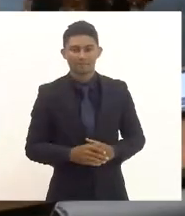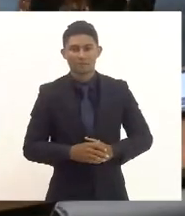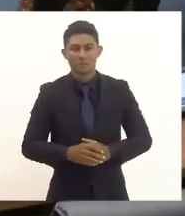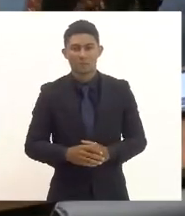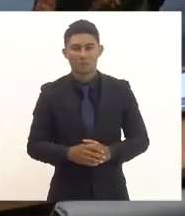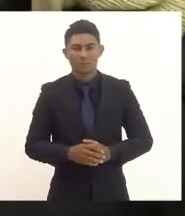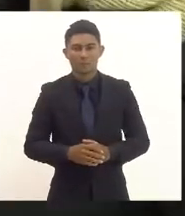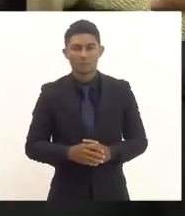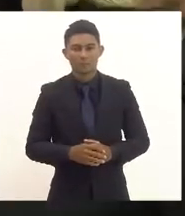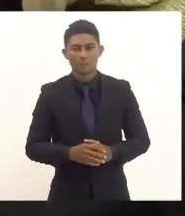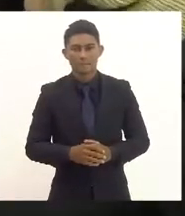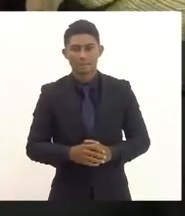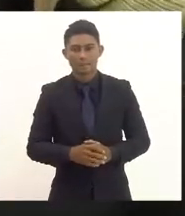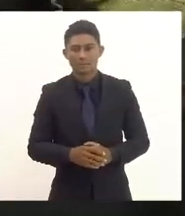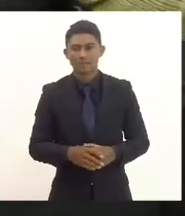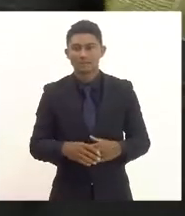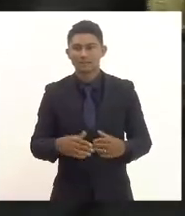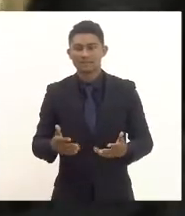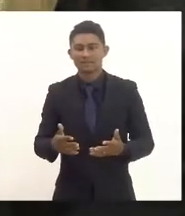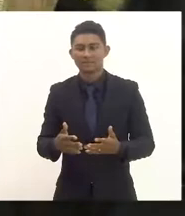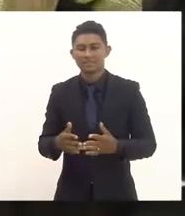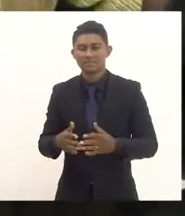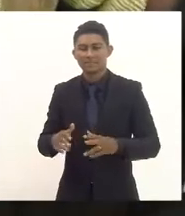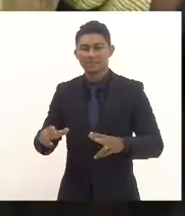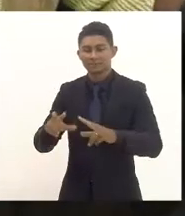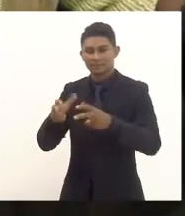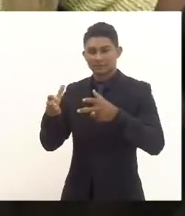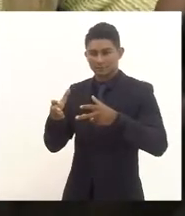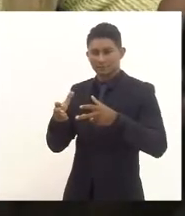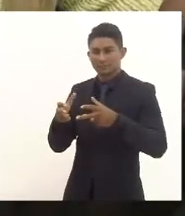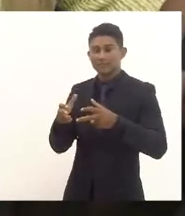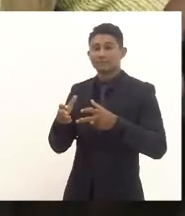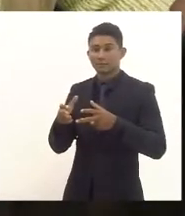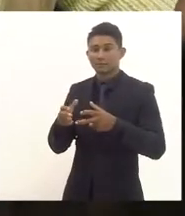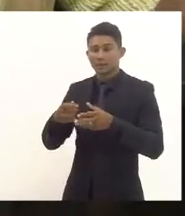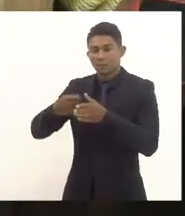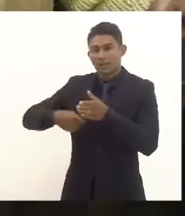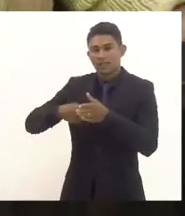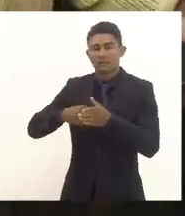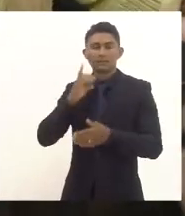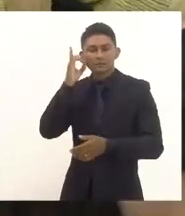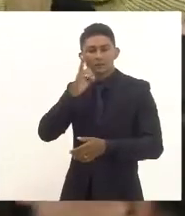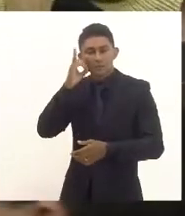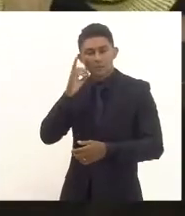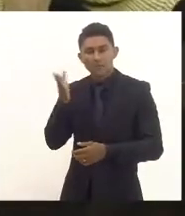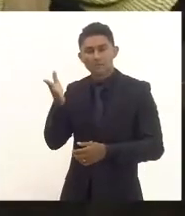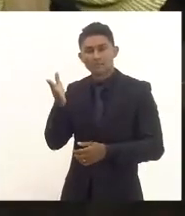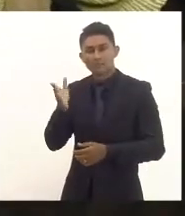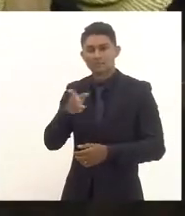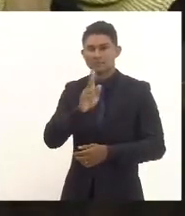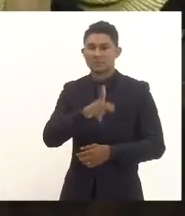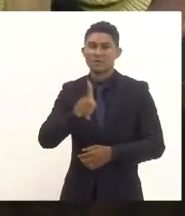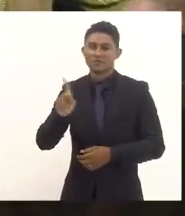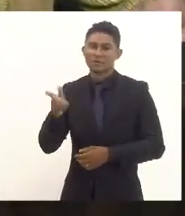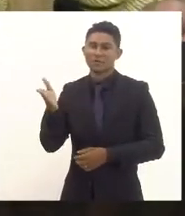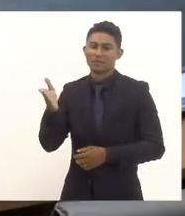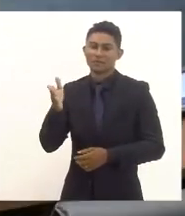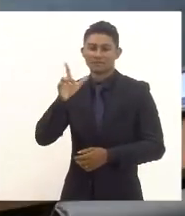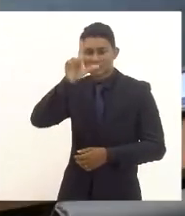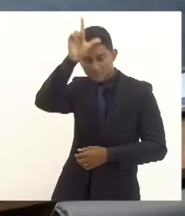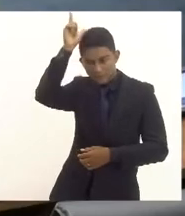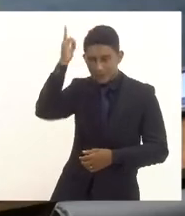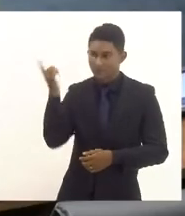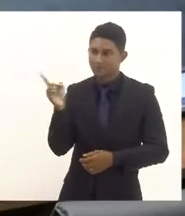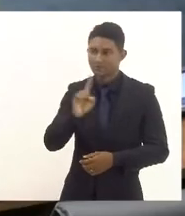e pela comissão de tributação Nobre deputado nosso professor Deputado Luiz